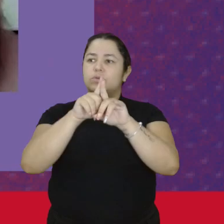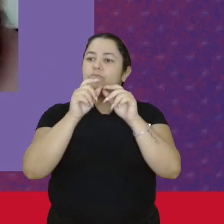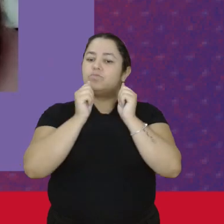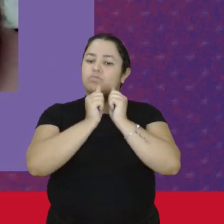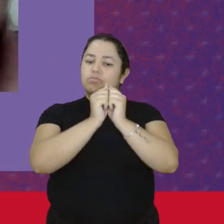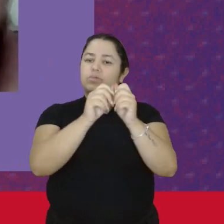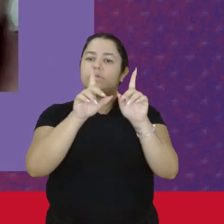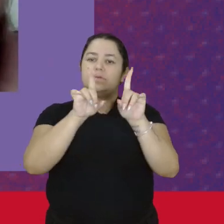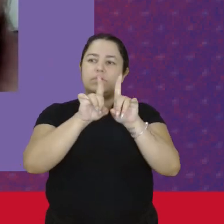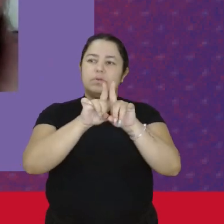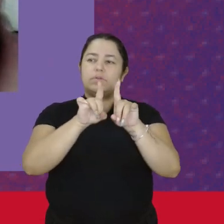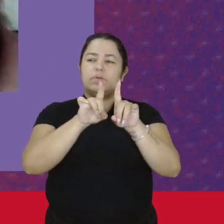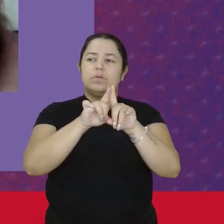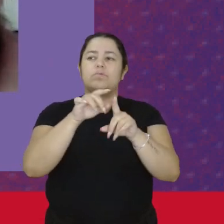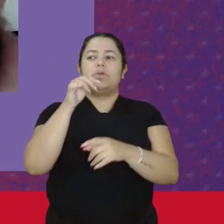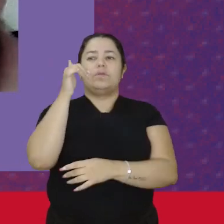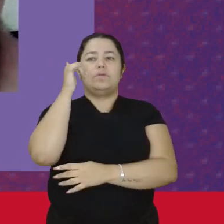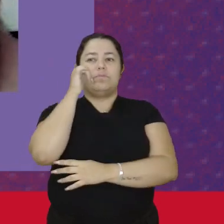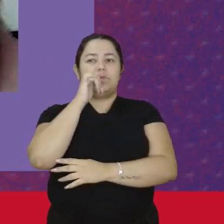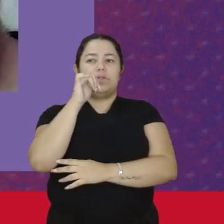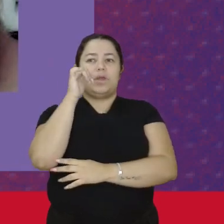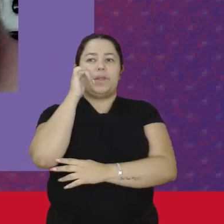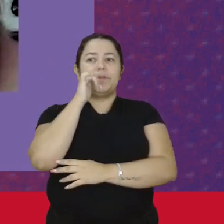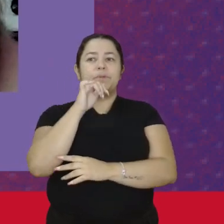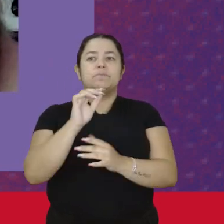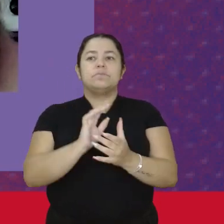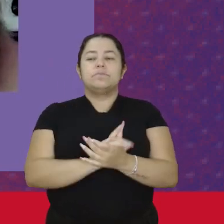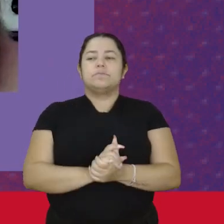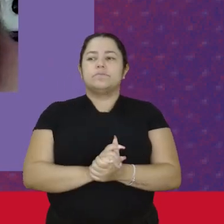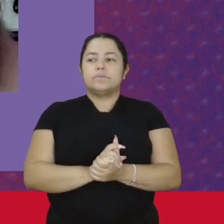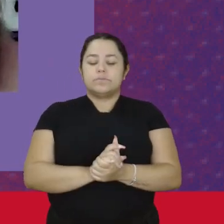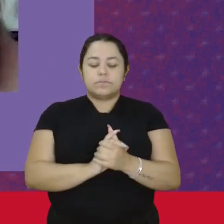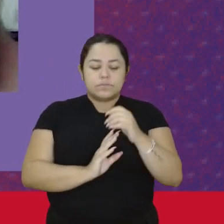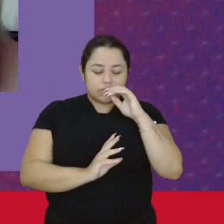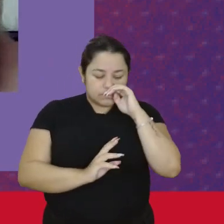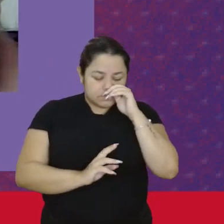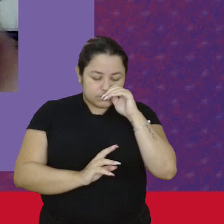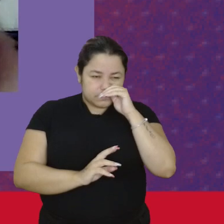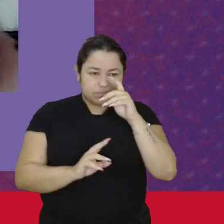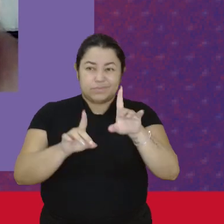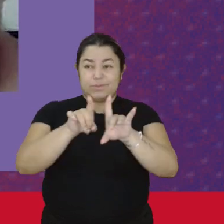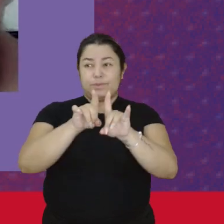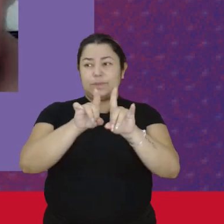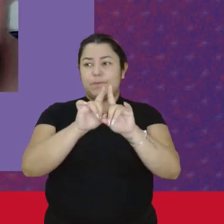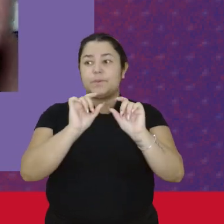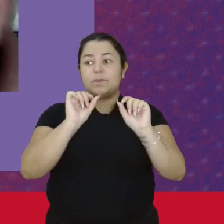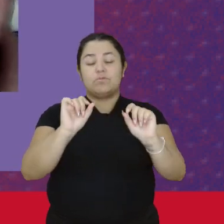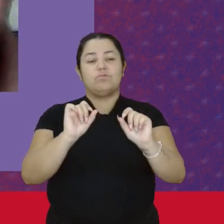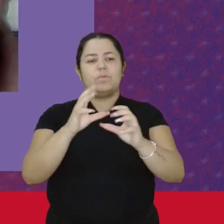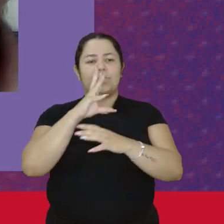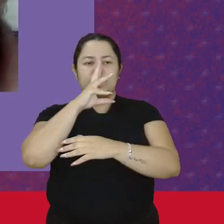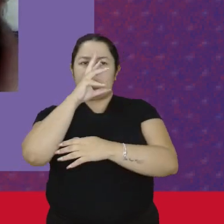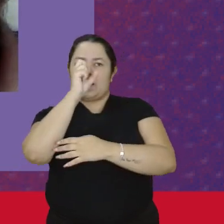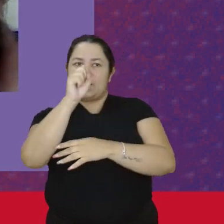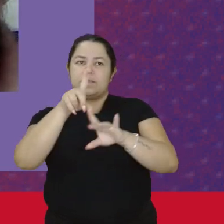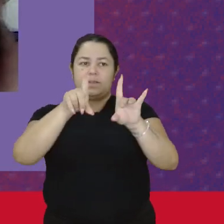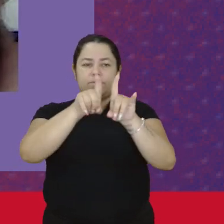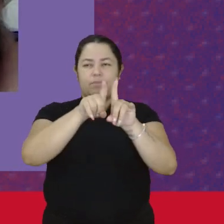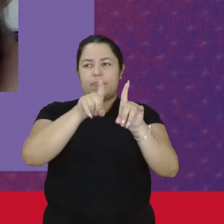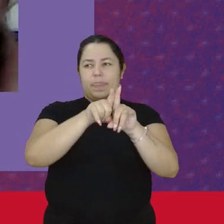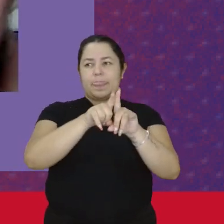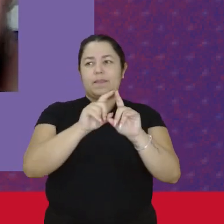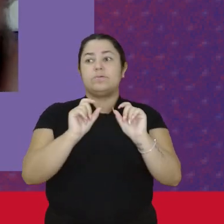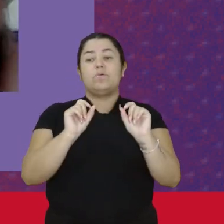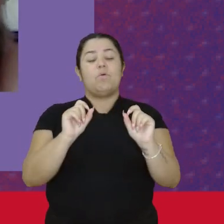junto com essas mulheres e com uma questão de fortalecer ou